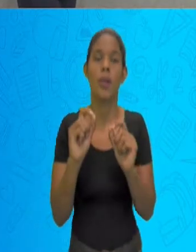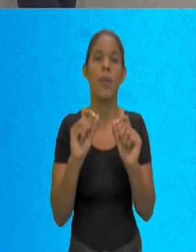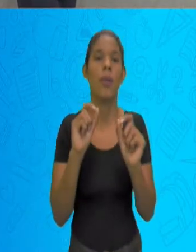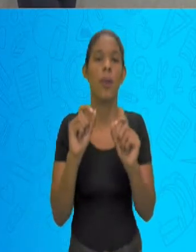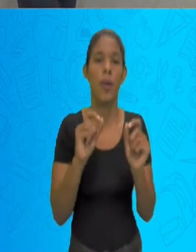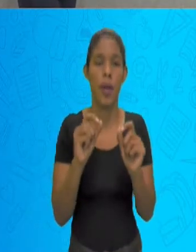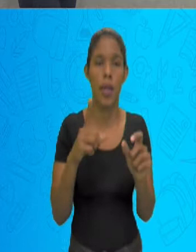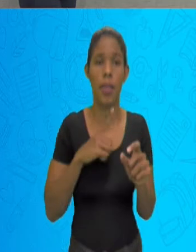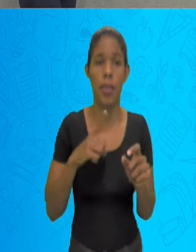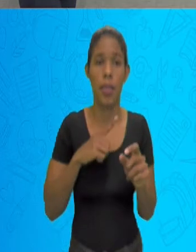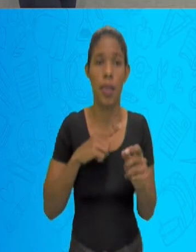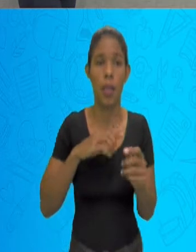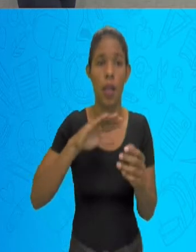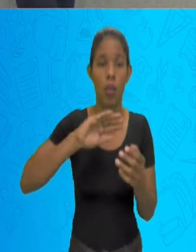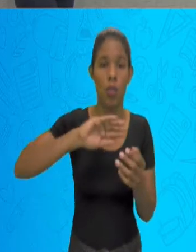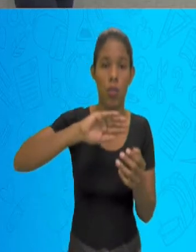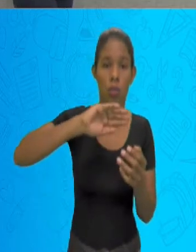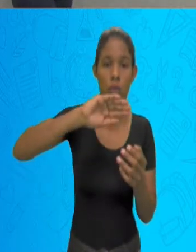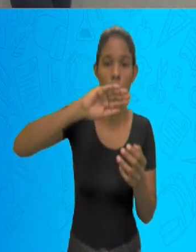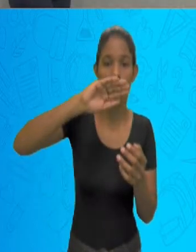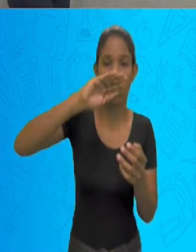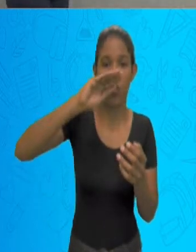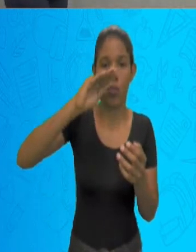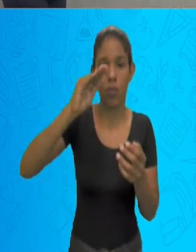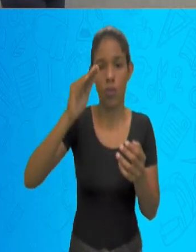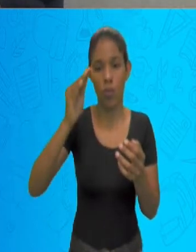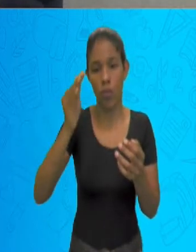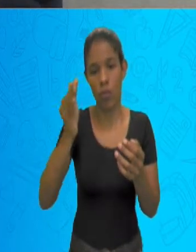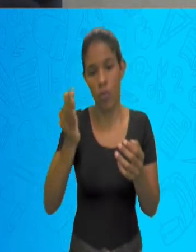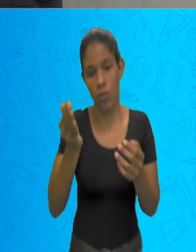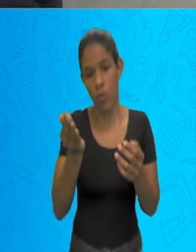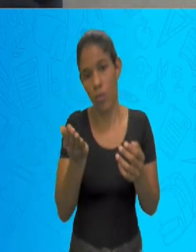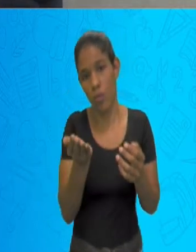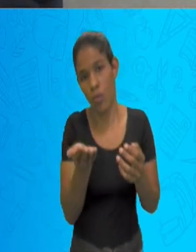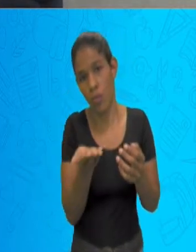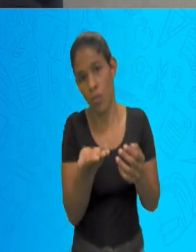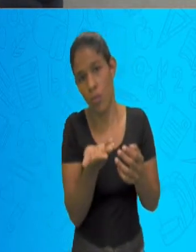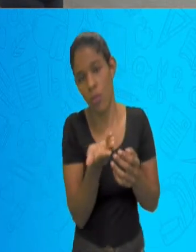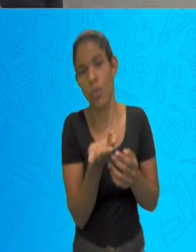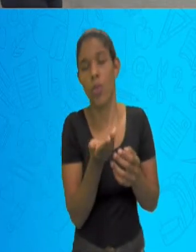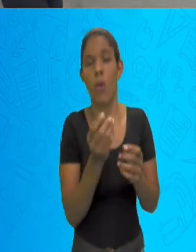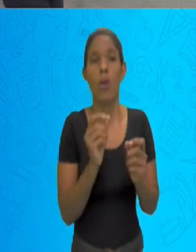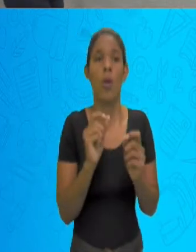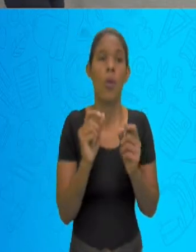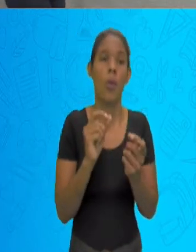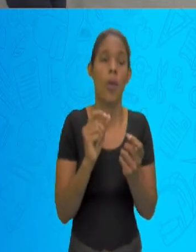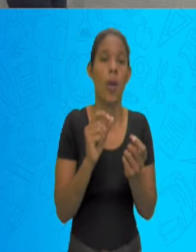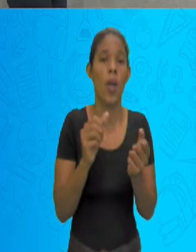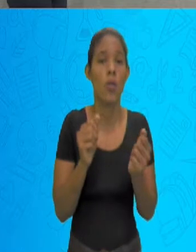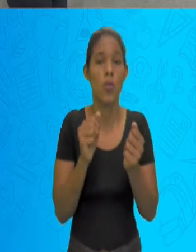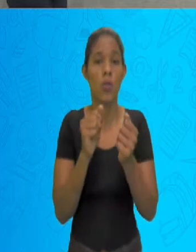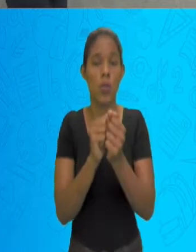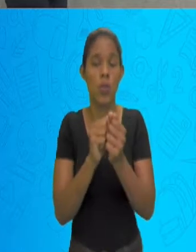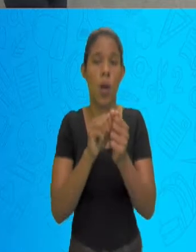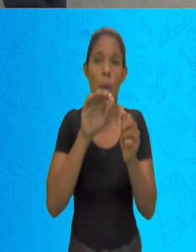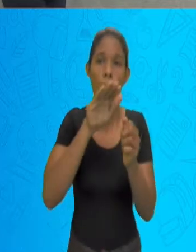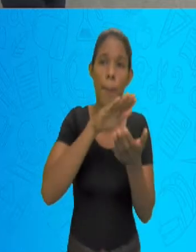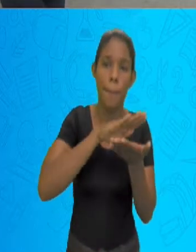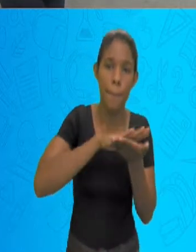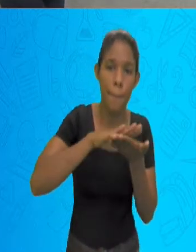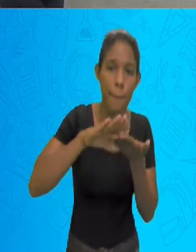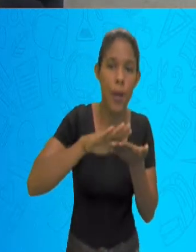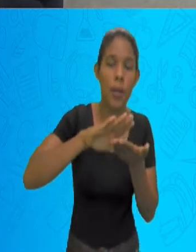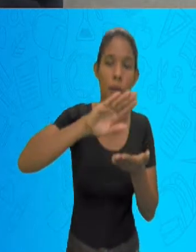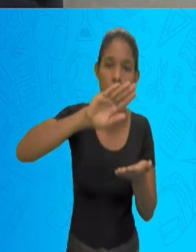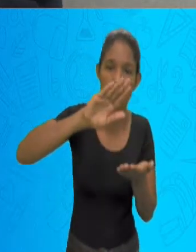superfícies curvas ou uma junção de faces planas e curvas. Por isso, possuem